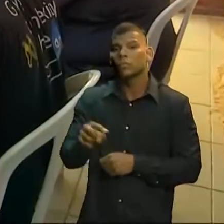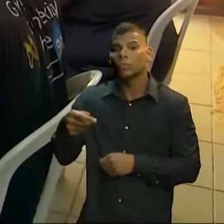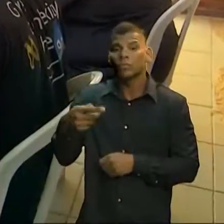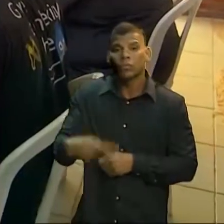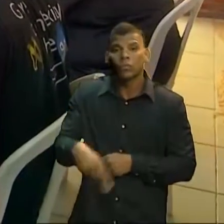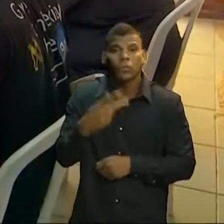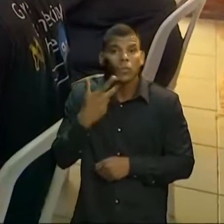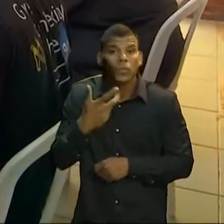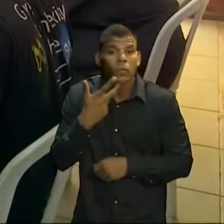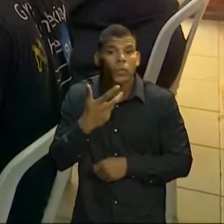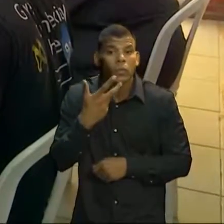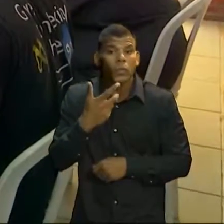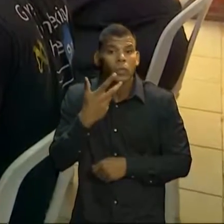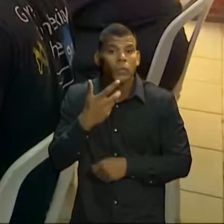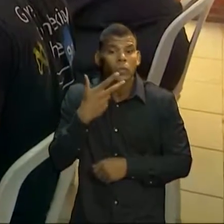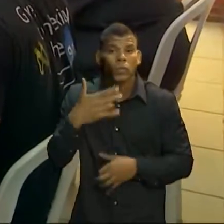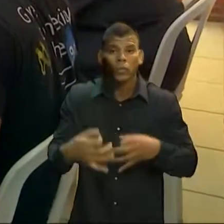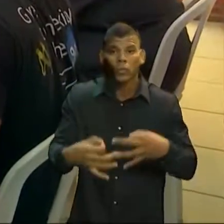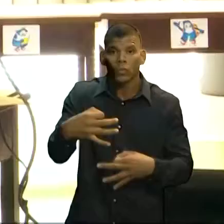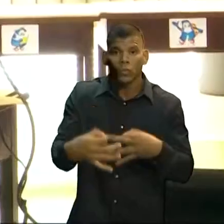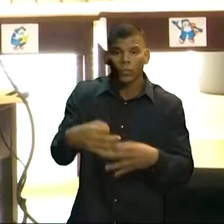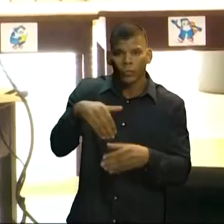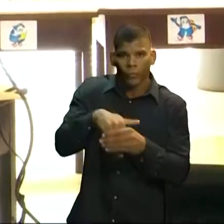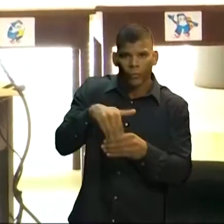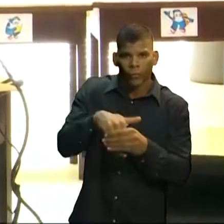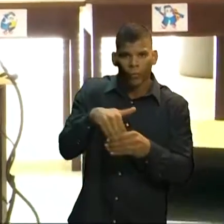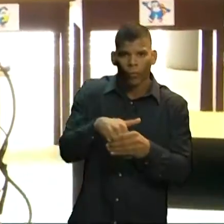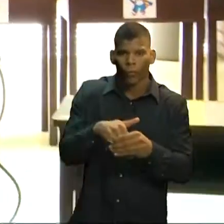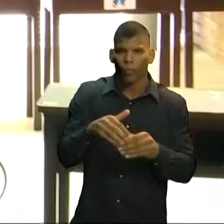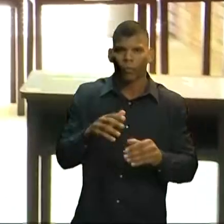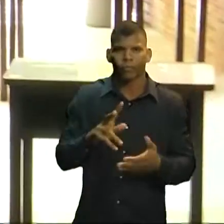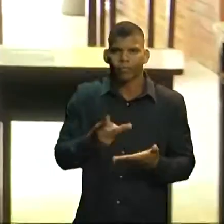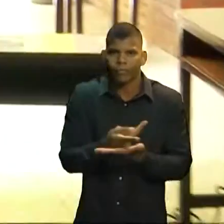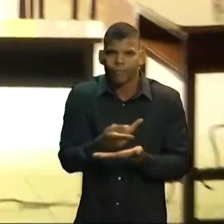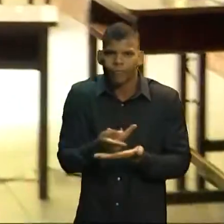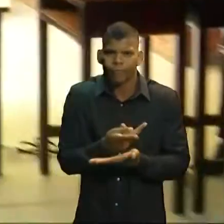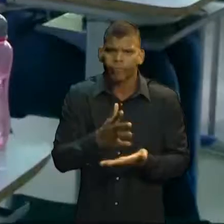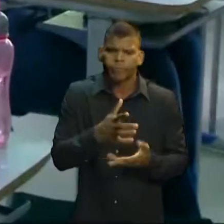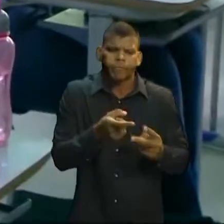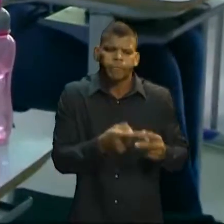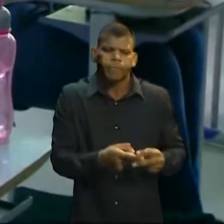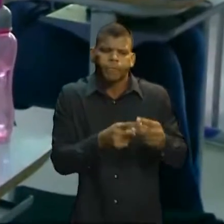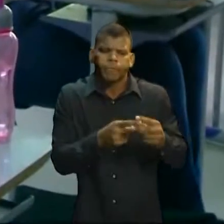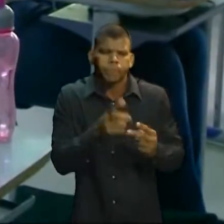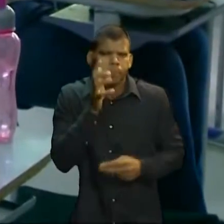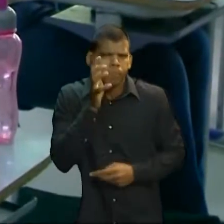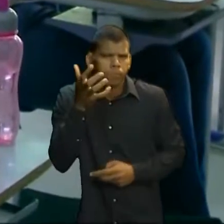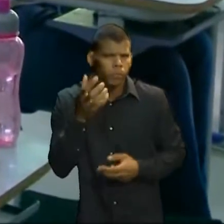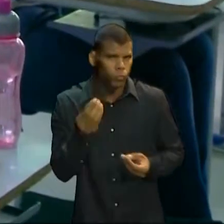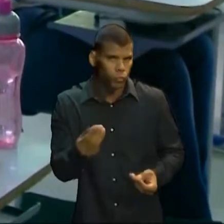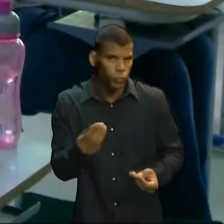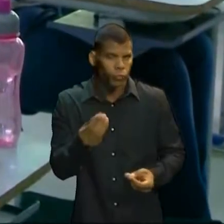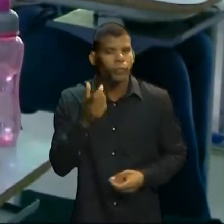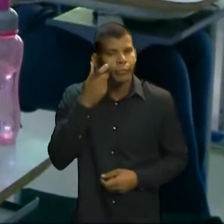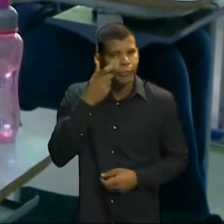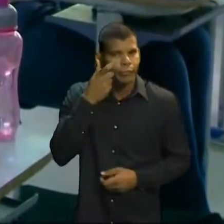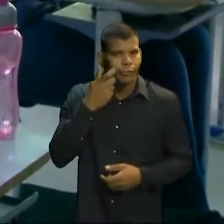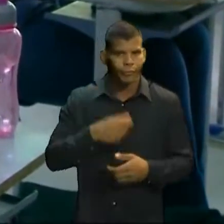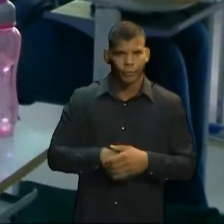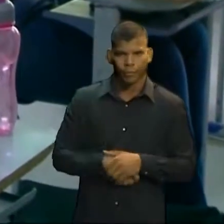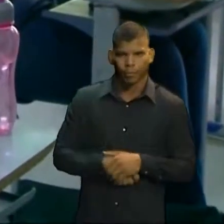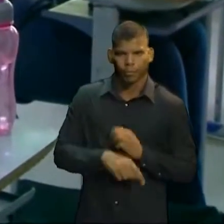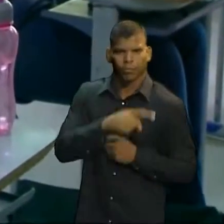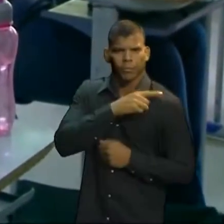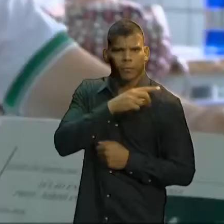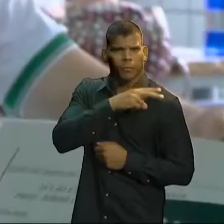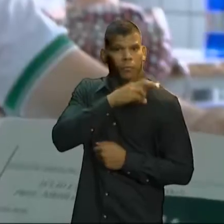situação irregular junto à Justiça Eleitoral. Veja como regularizar a situação. Confira as mudanças do novo ensino médio